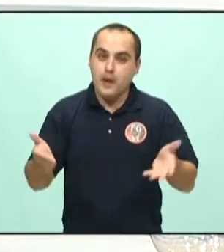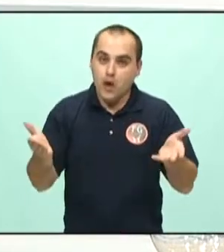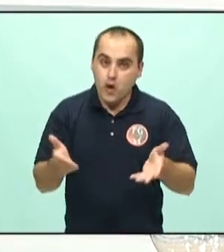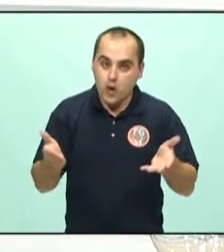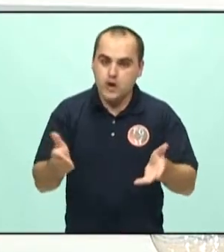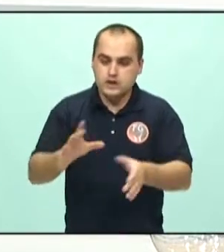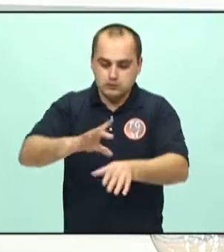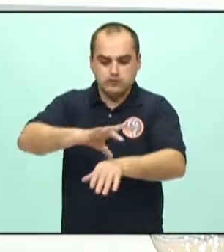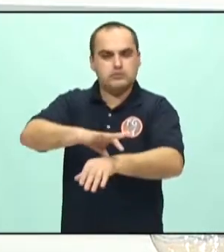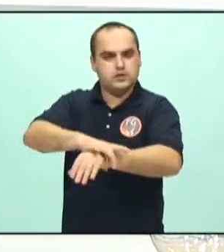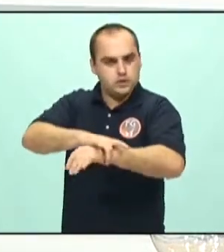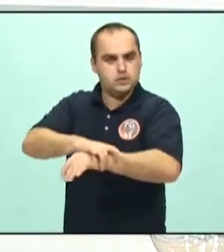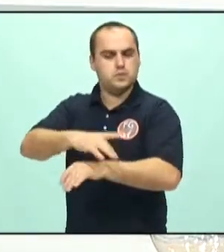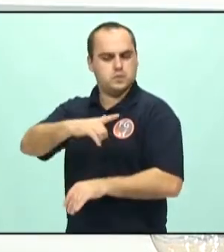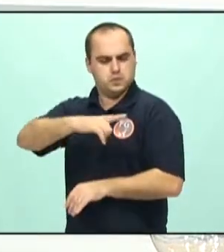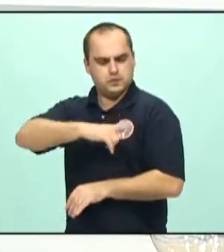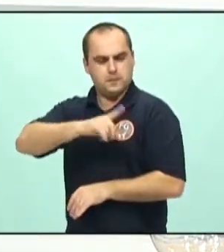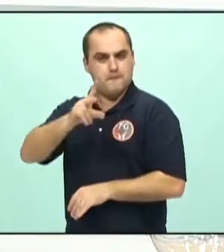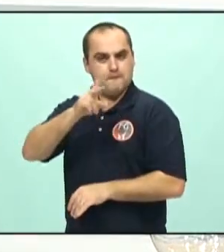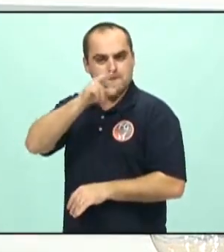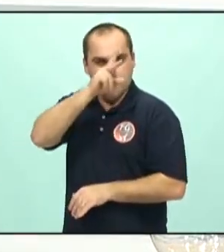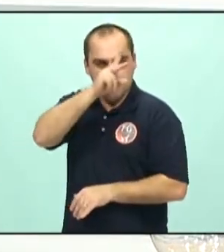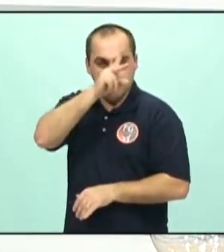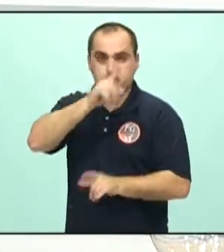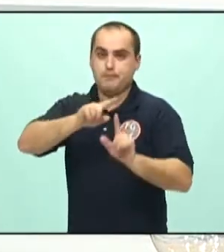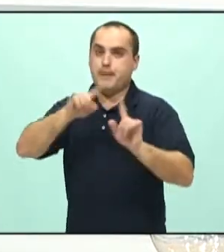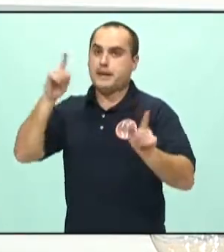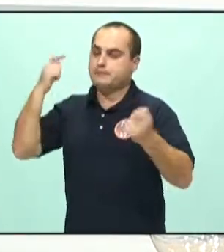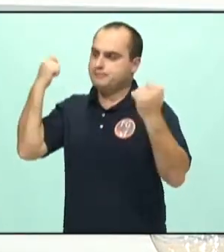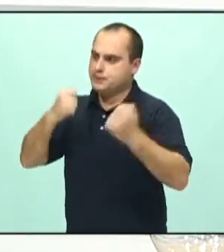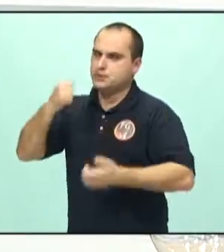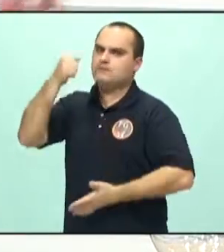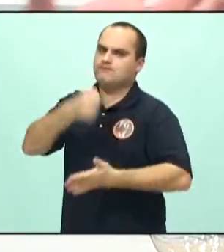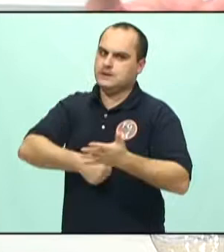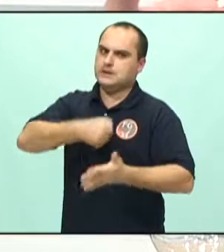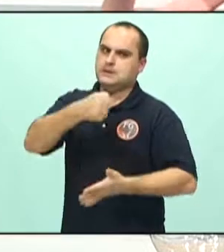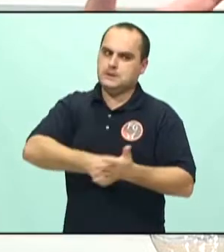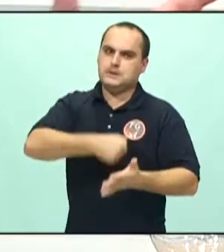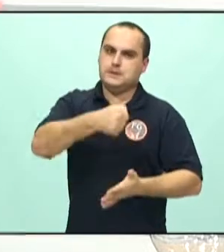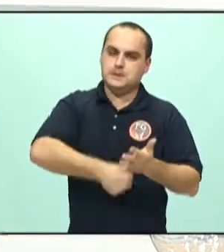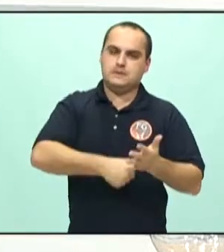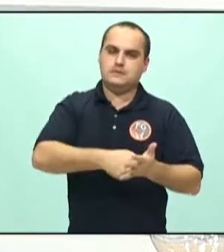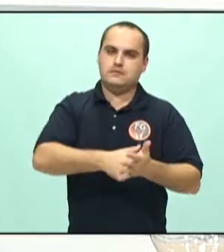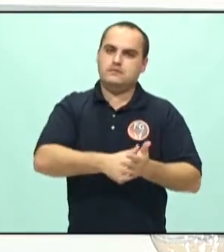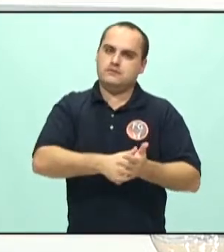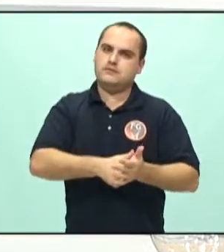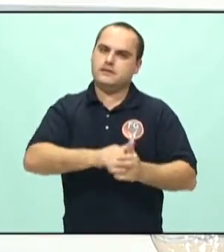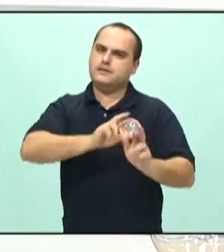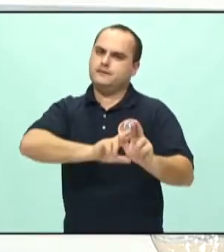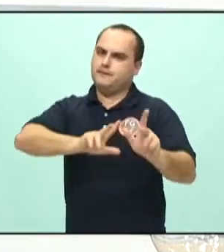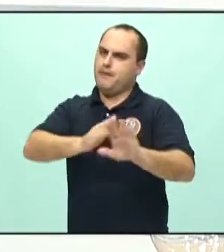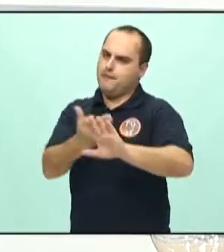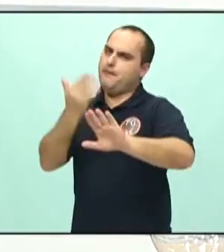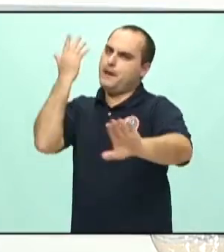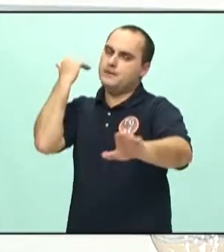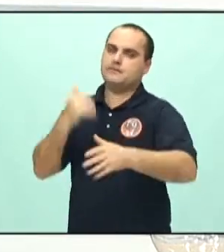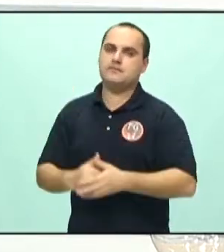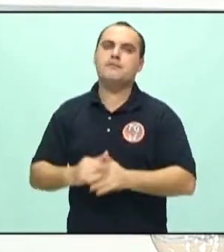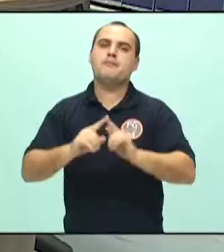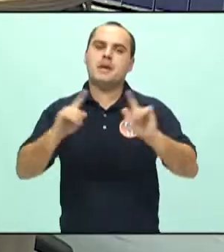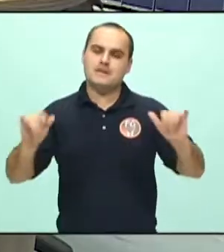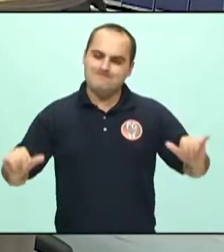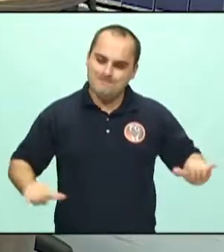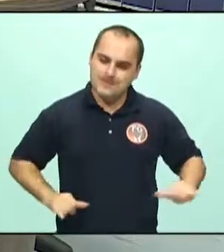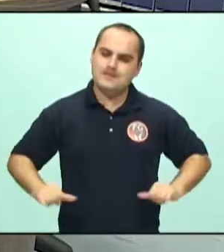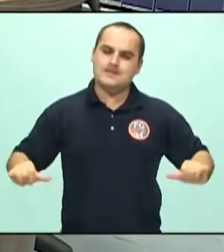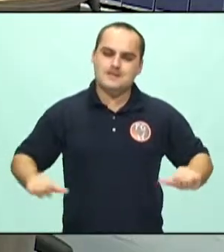termos de segurança, melhorou bastante, foram muitas brigas, muitas conquistas. Hoje a realidade é diferente lá atrás. mas nós sofremos bastante